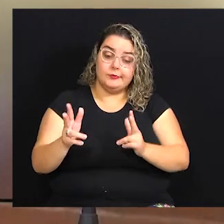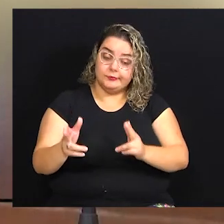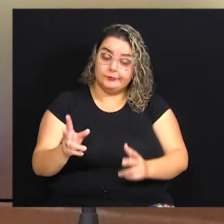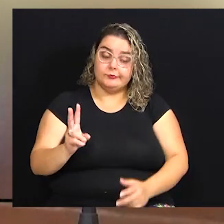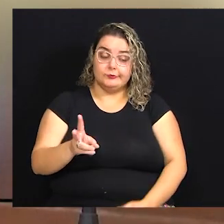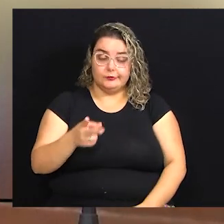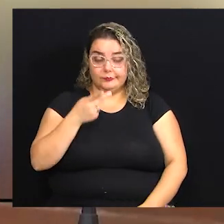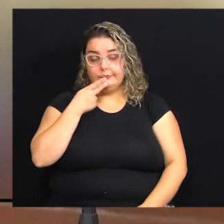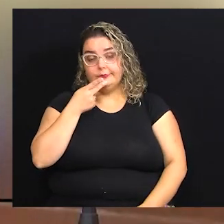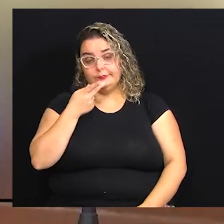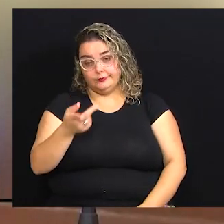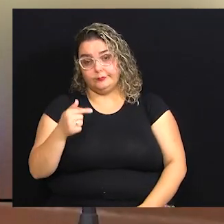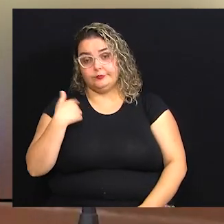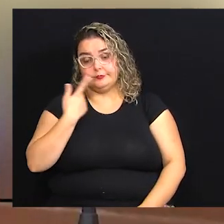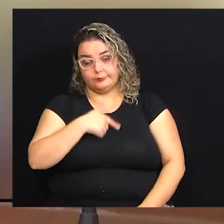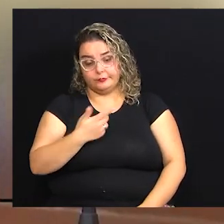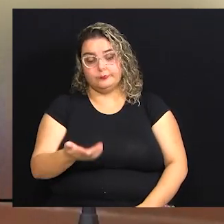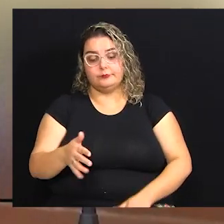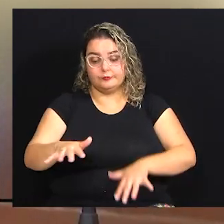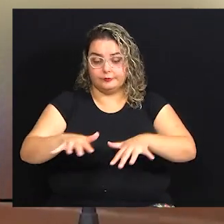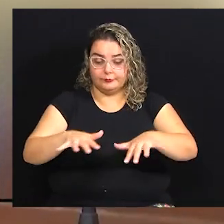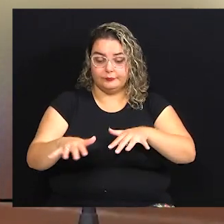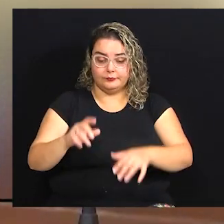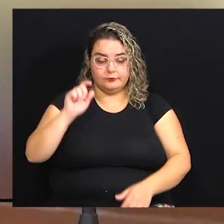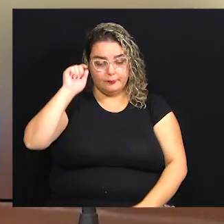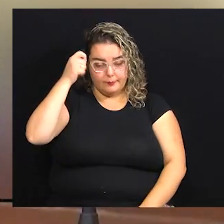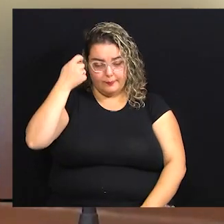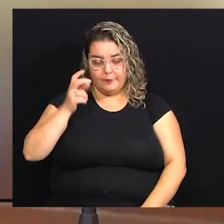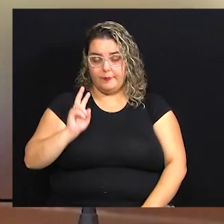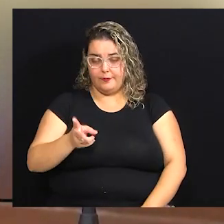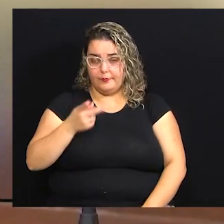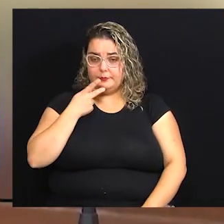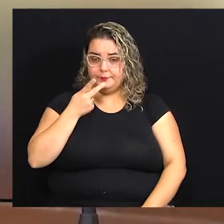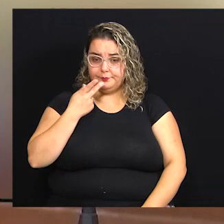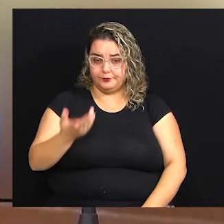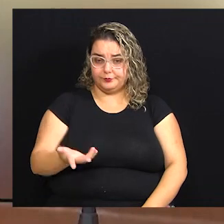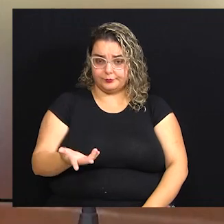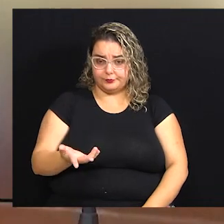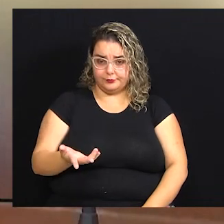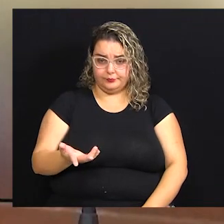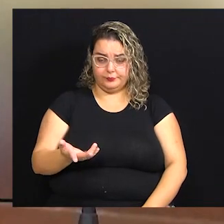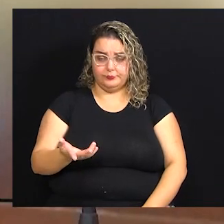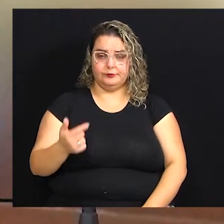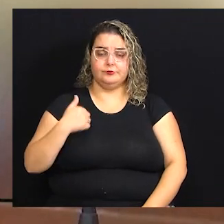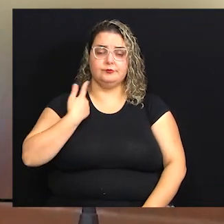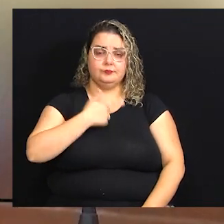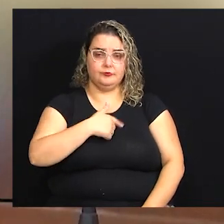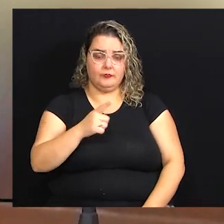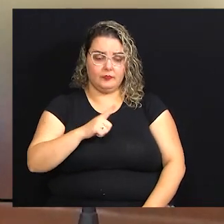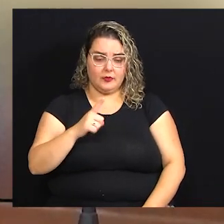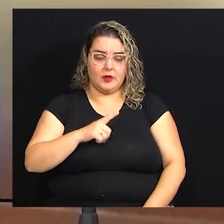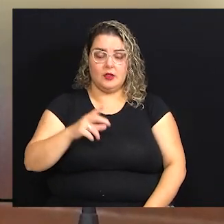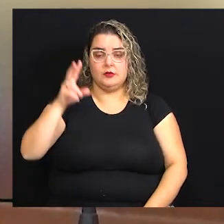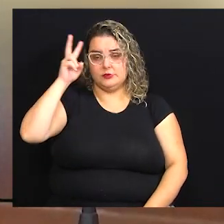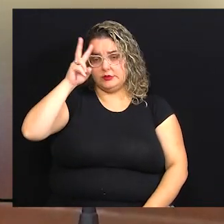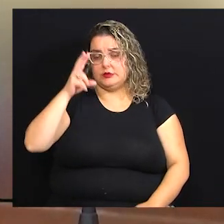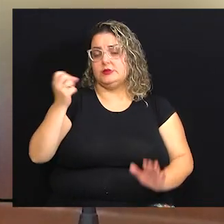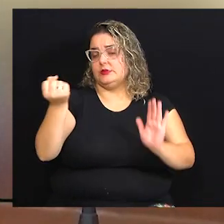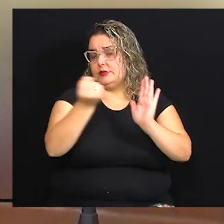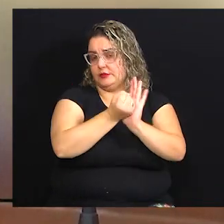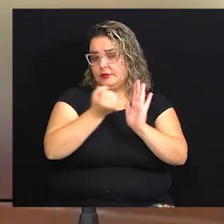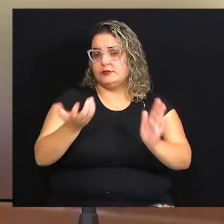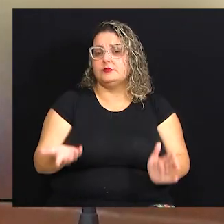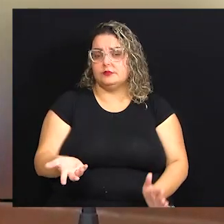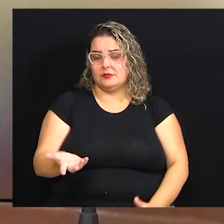gente sempre também fala, nós, principalmente nós do movimento negro, sempre falamos, apesar da gente ter essa história